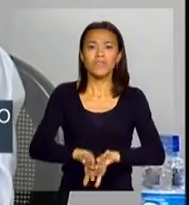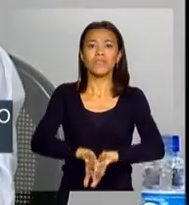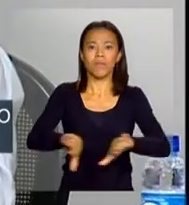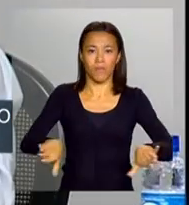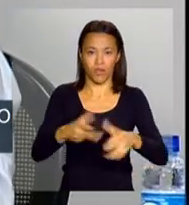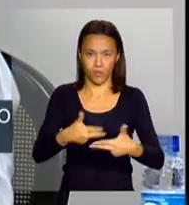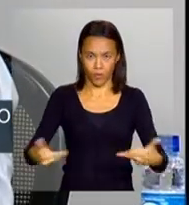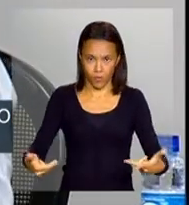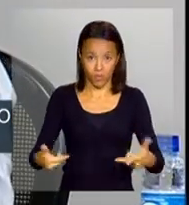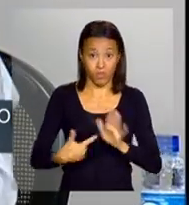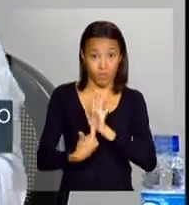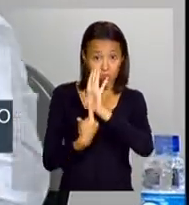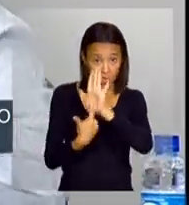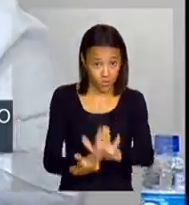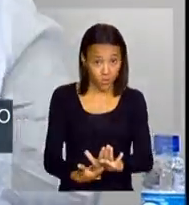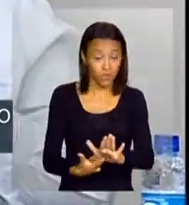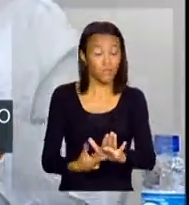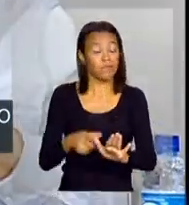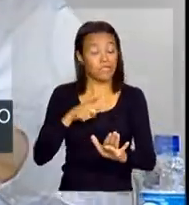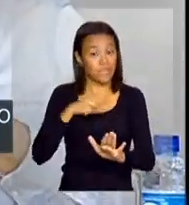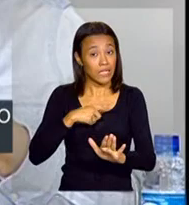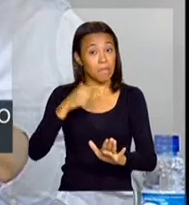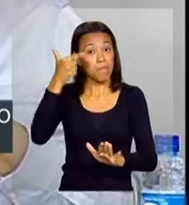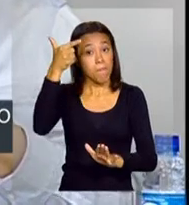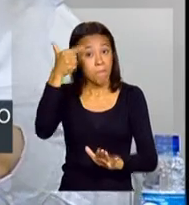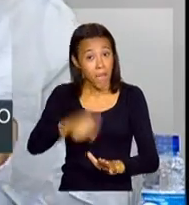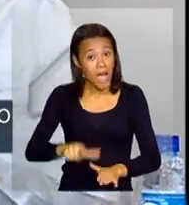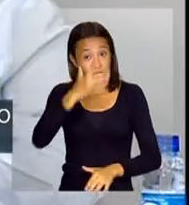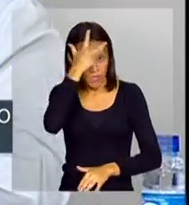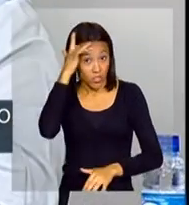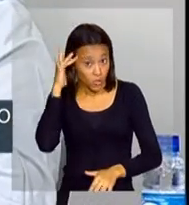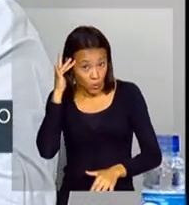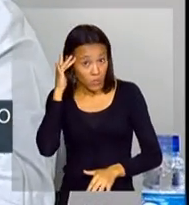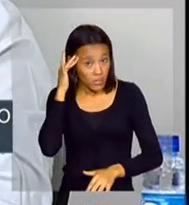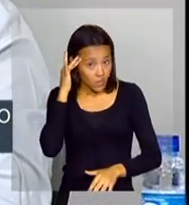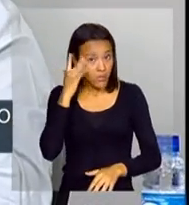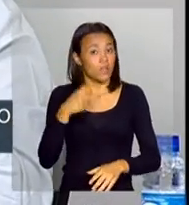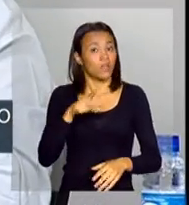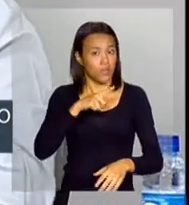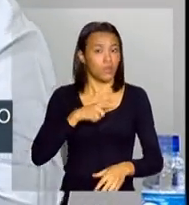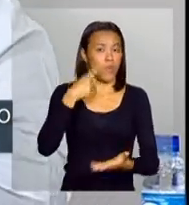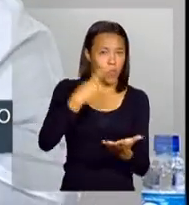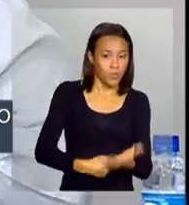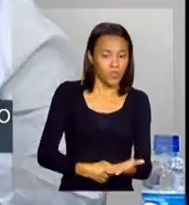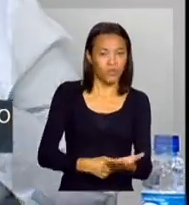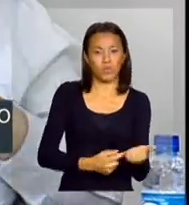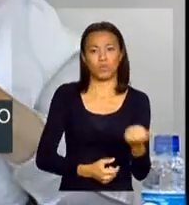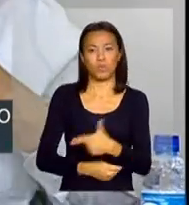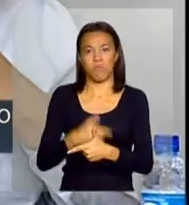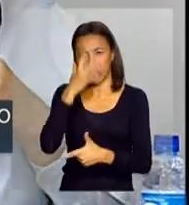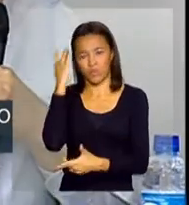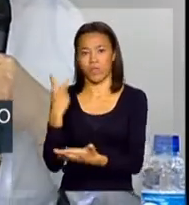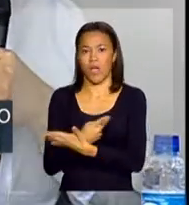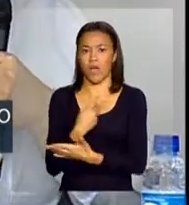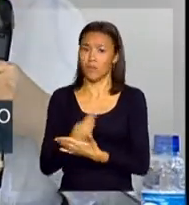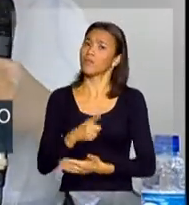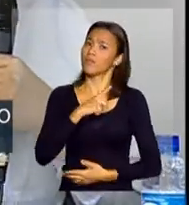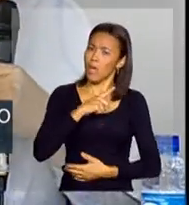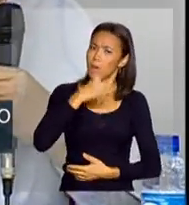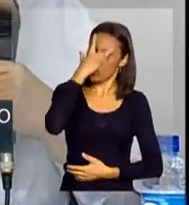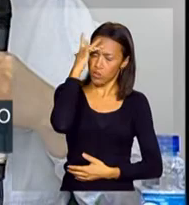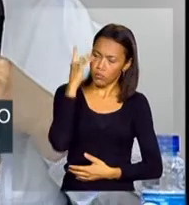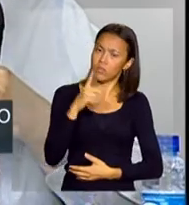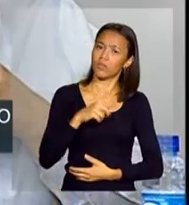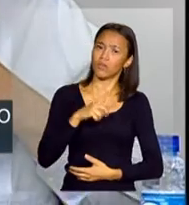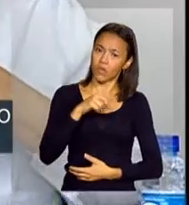trigo, mostrando que tem mais gente séria do que gente errada. Tá? Tem muito mais gente que quer